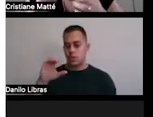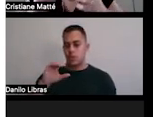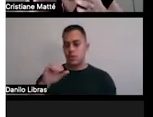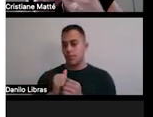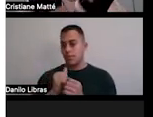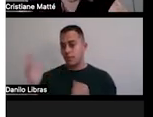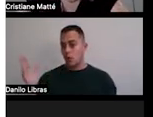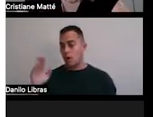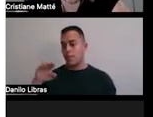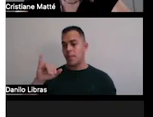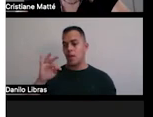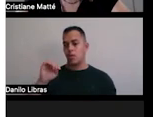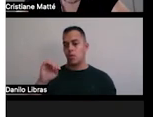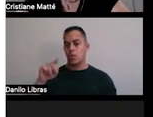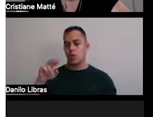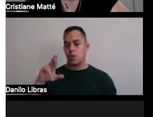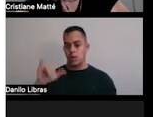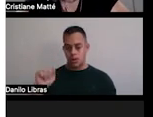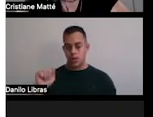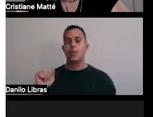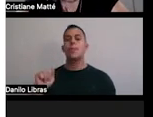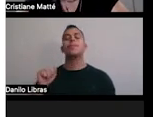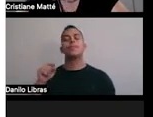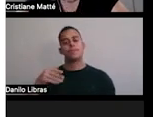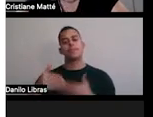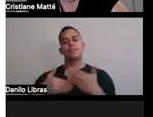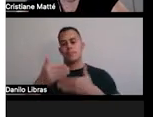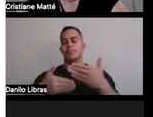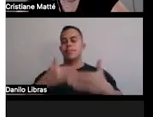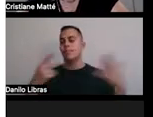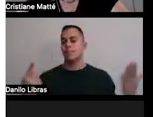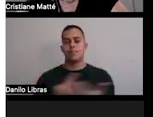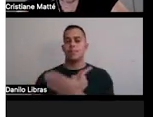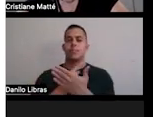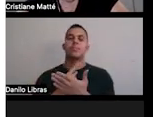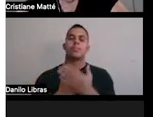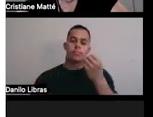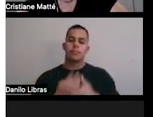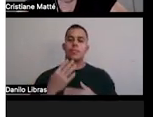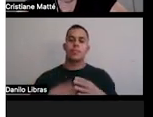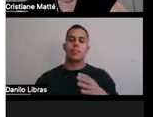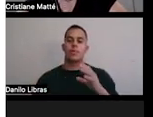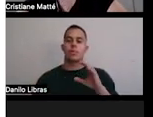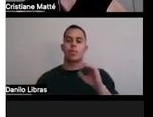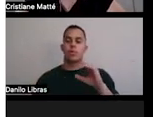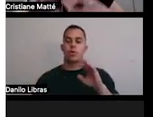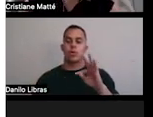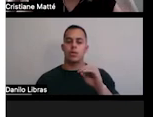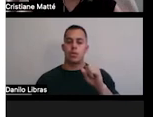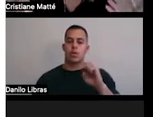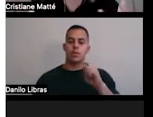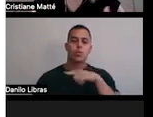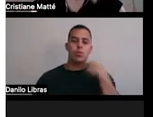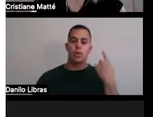formação de alguns poros que se formam na mitocôndria, e isso vai induzir, então, a apoptose, a morte celular. Então, vocês vejam